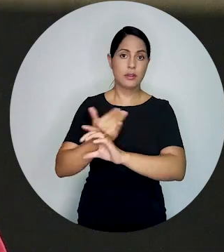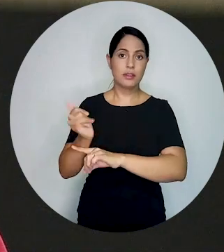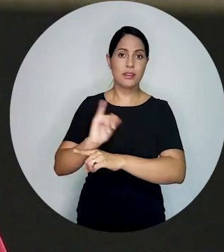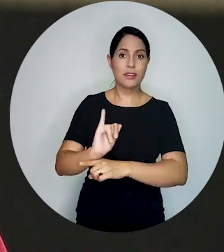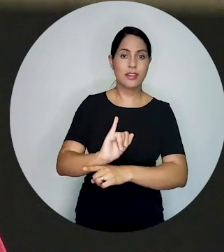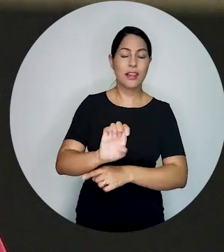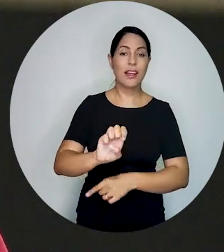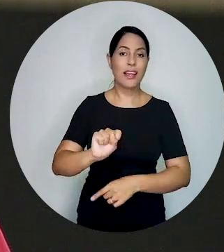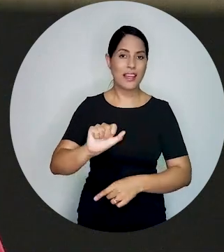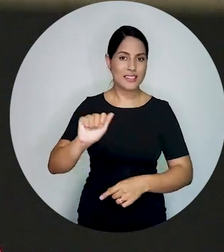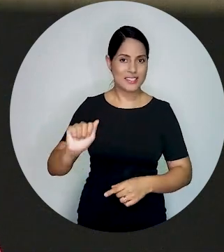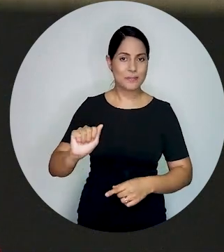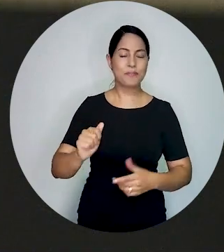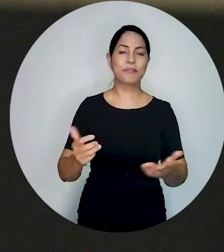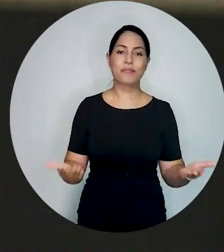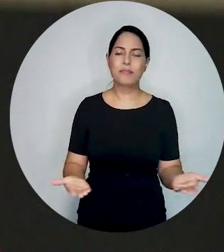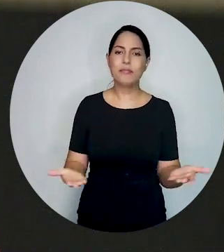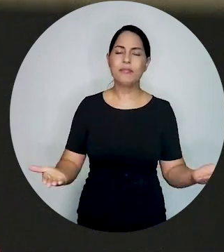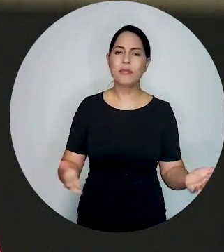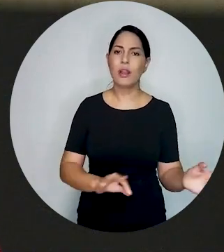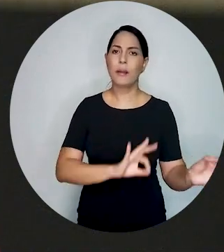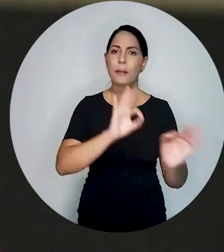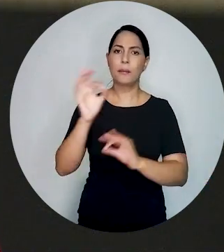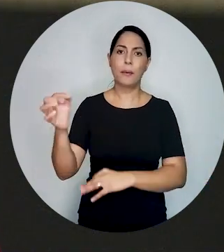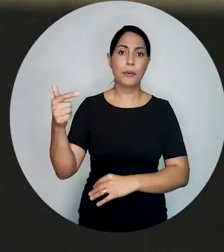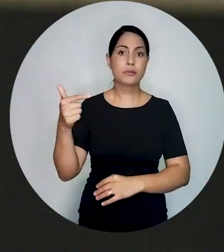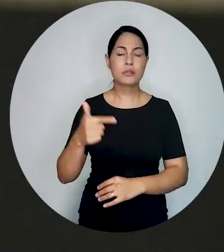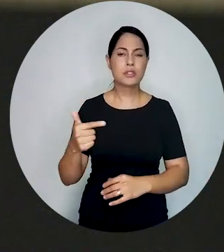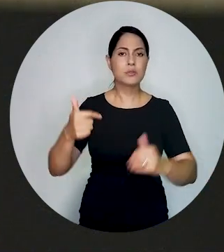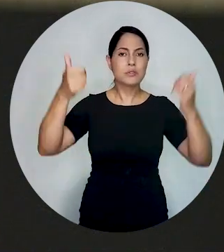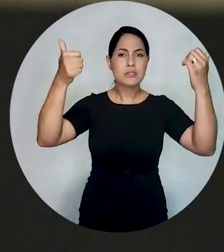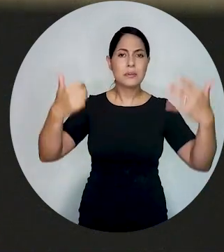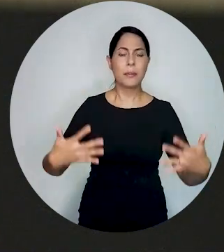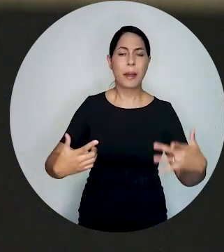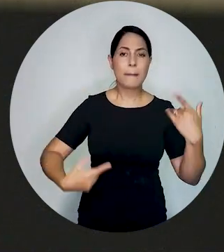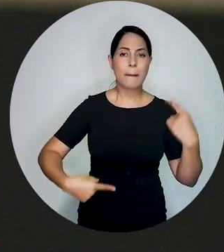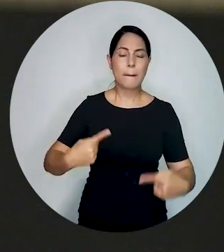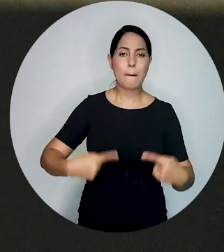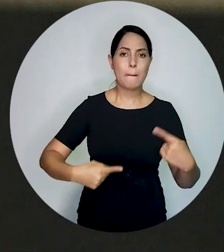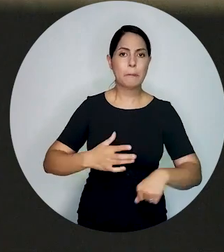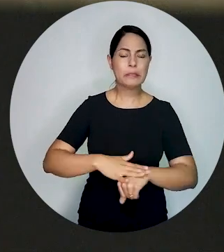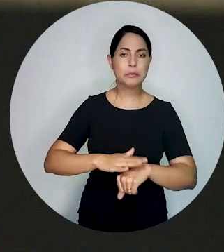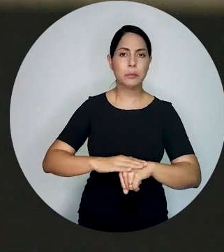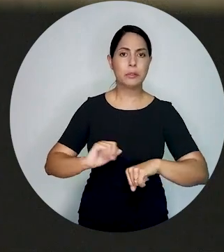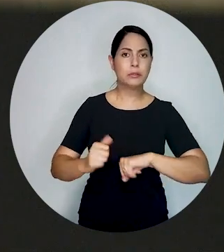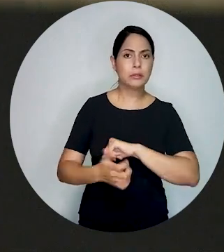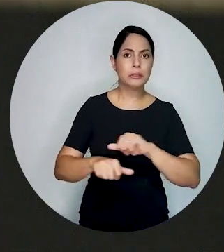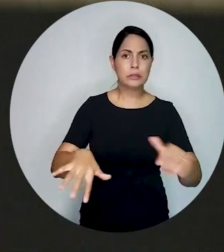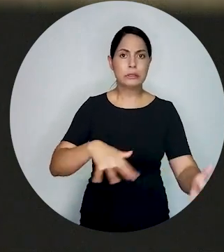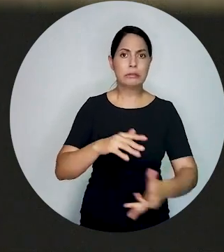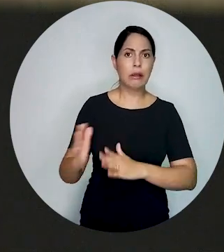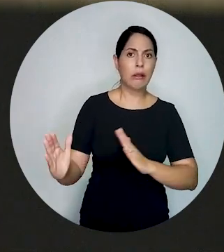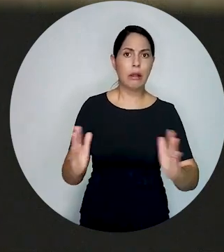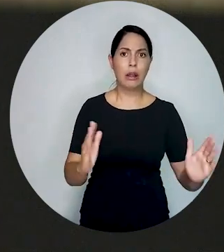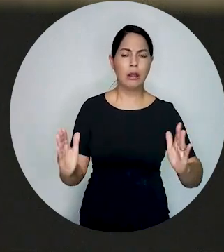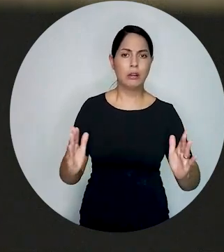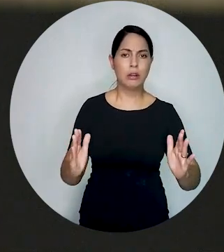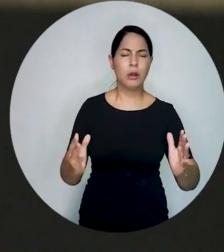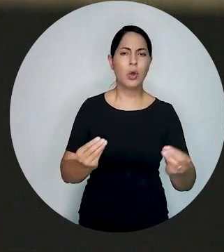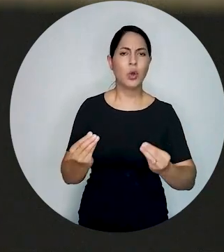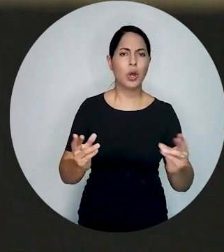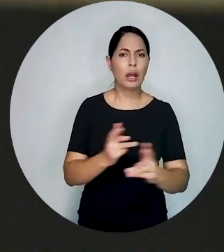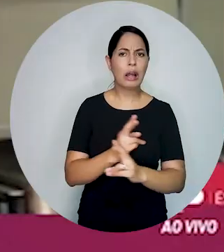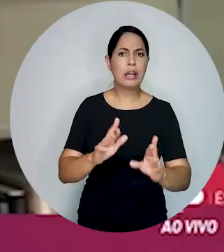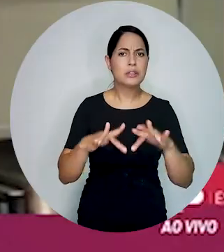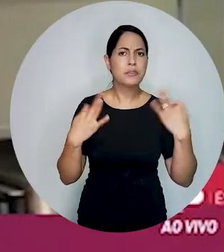Nacional no YouTube. E eu começo este segundo bloco com um debate sobre os reflexos da pandemia nas relações familiares.